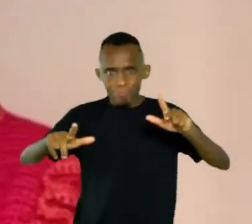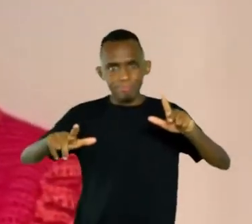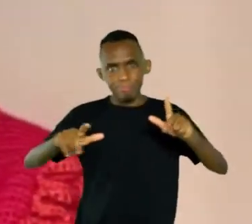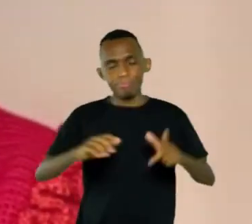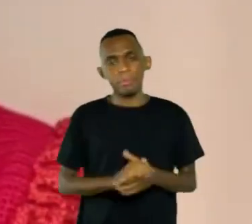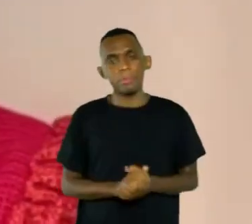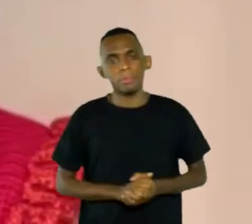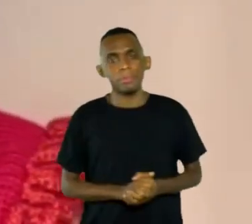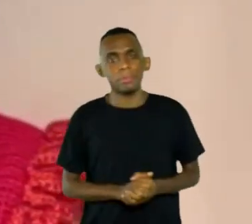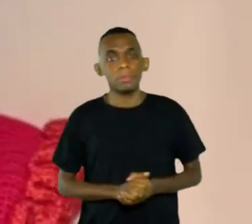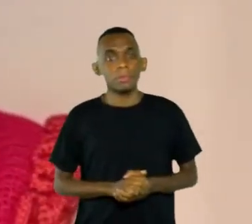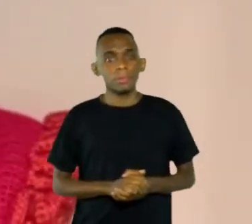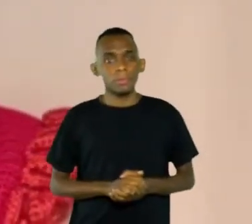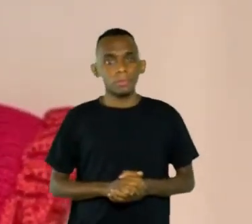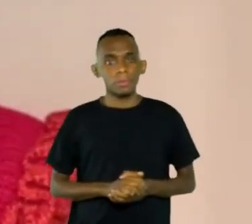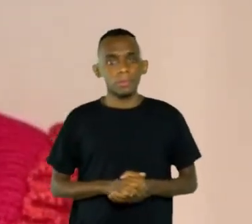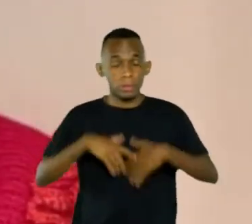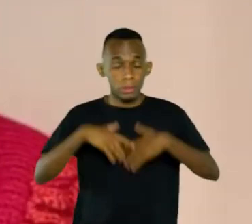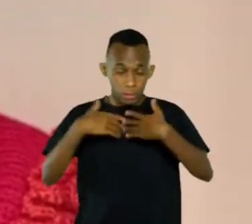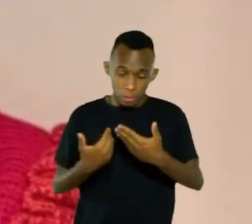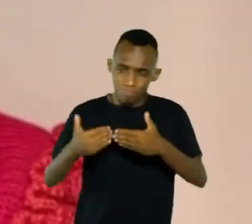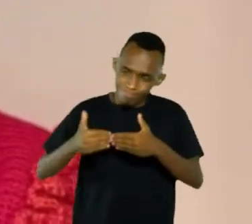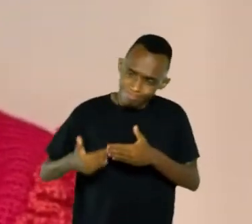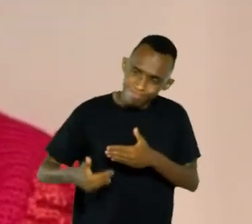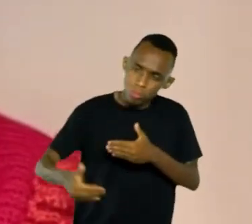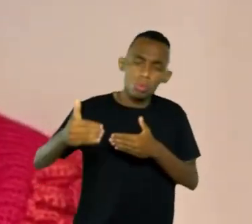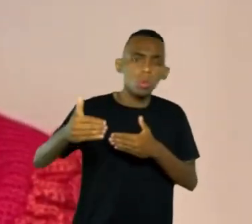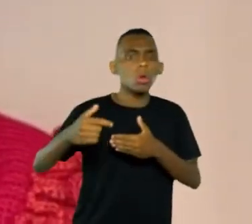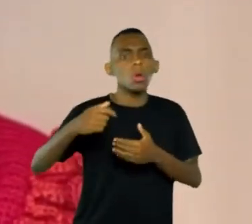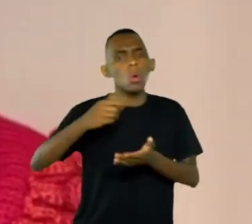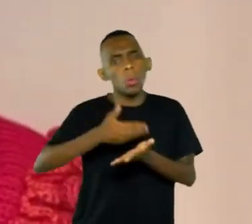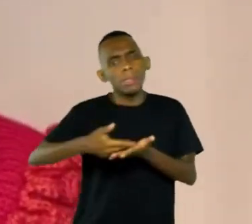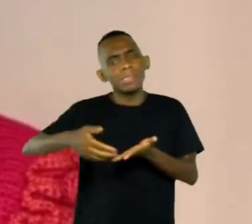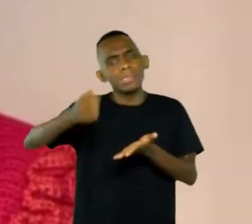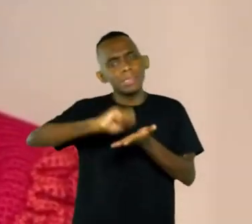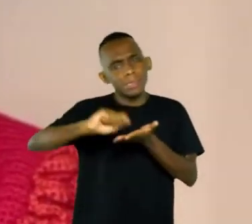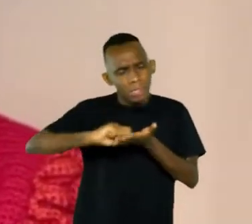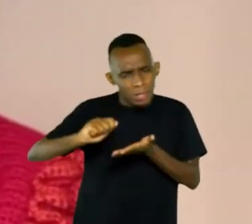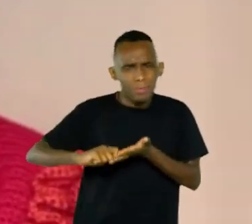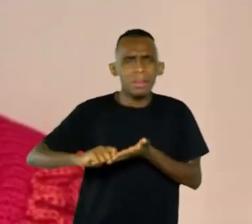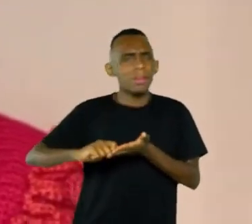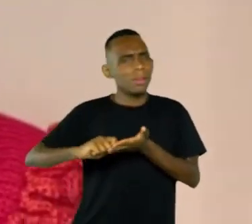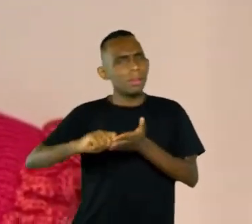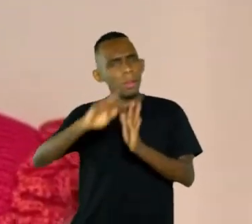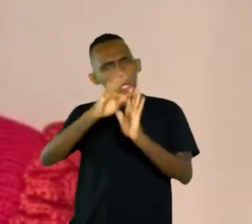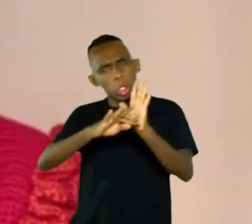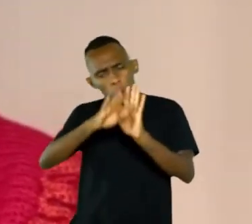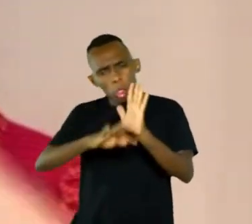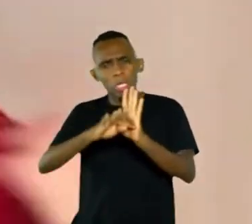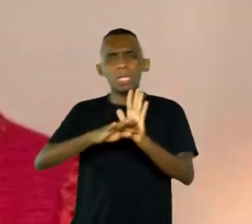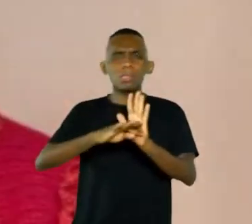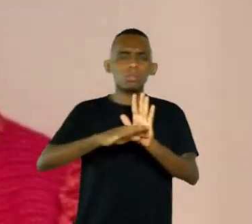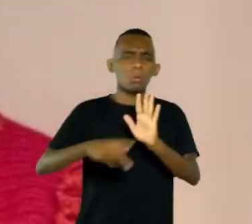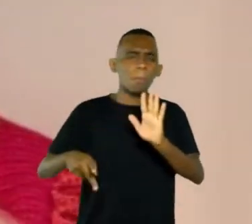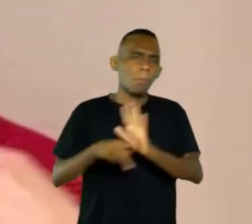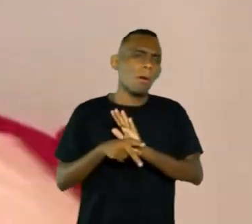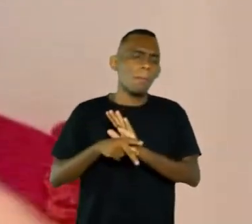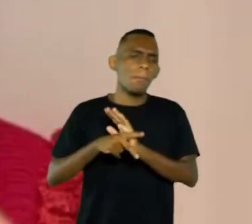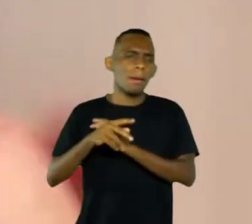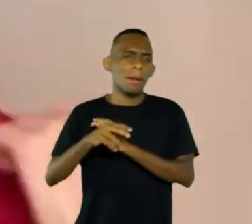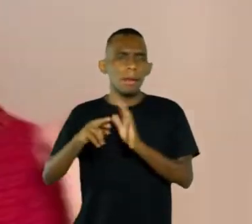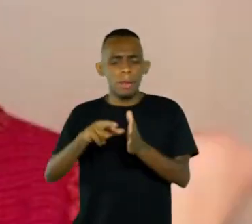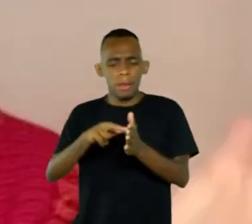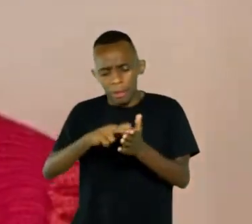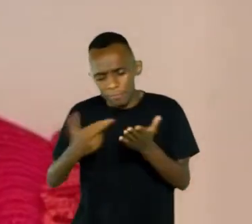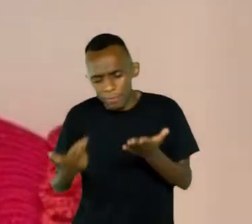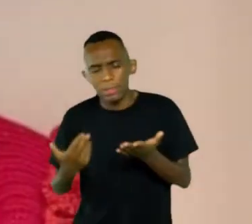acontecendo. E daí para diante eu comecei a escrever colunas e em rádio, revista, aí isso viraram, né? Acabou